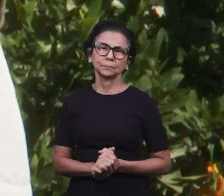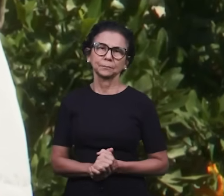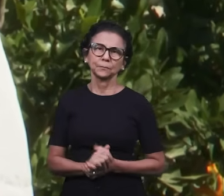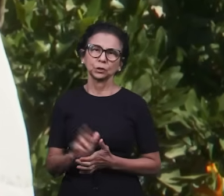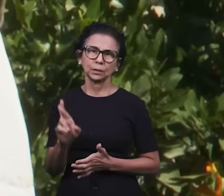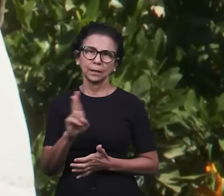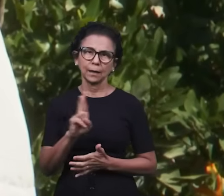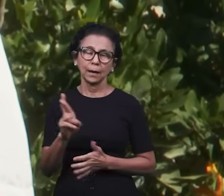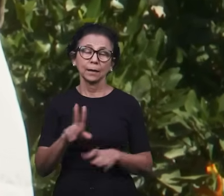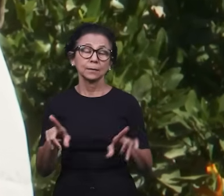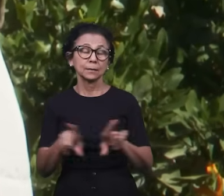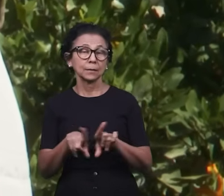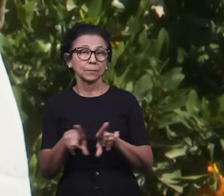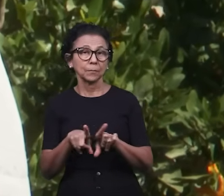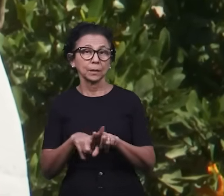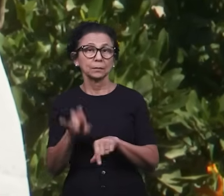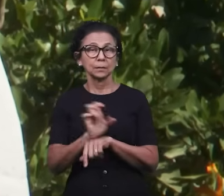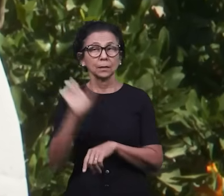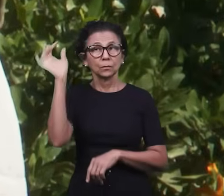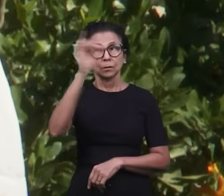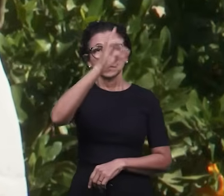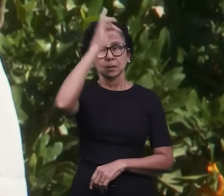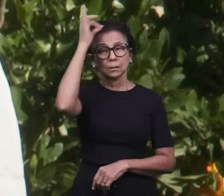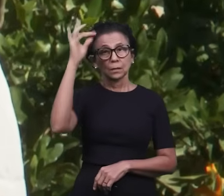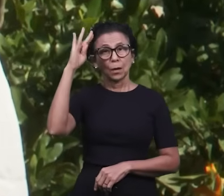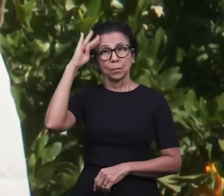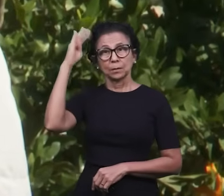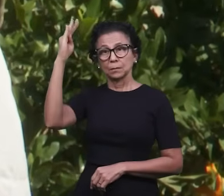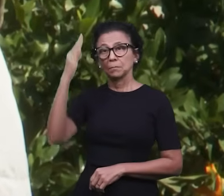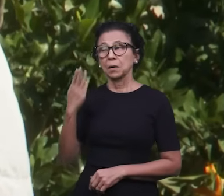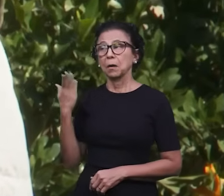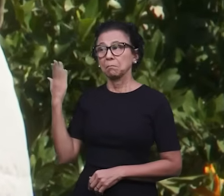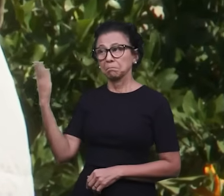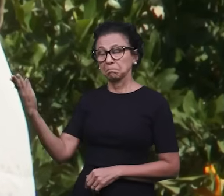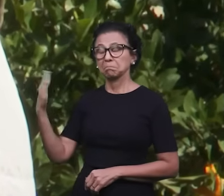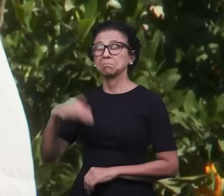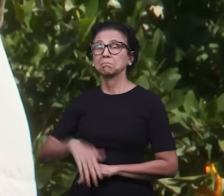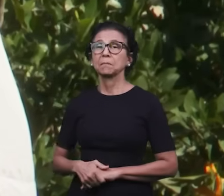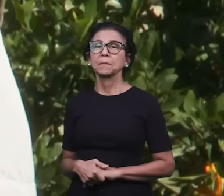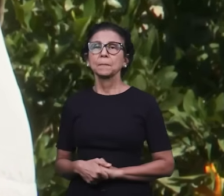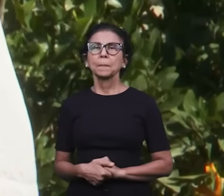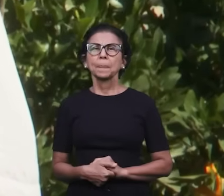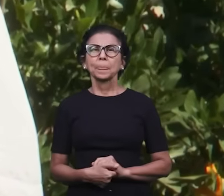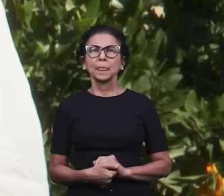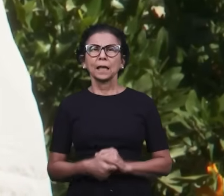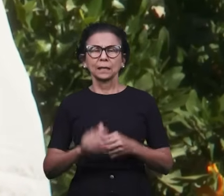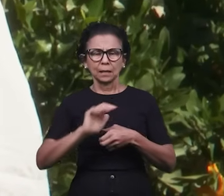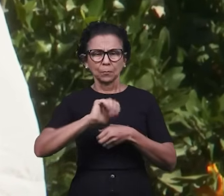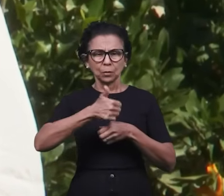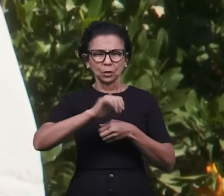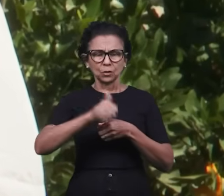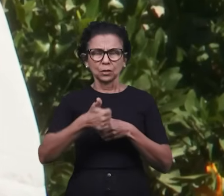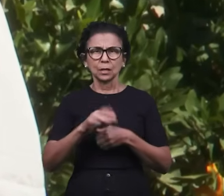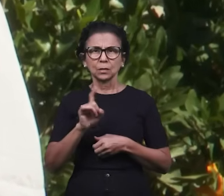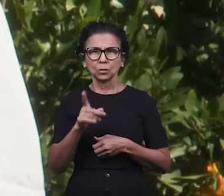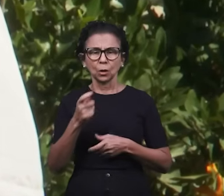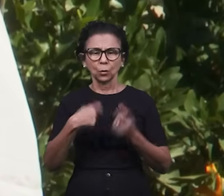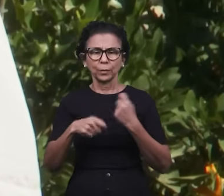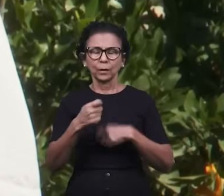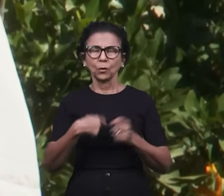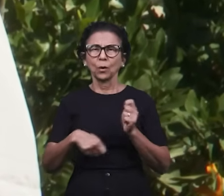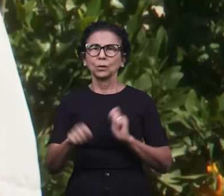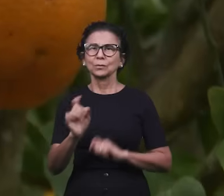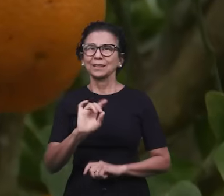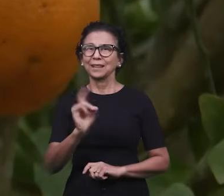região serrana. Tá? E esse fungo, ele causa essas lesões marrons, né, no